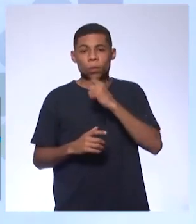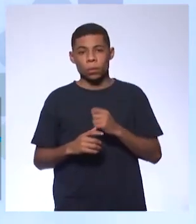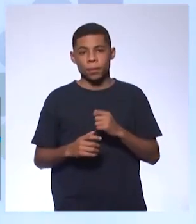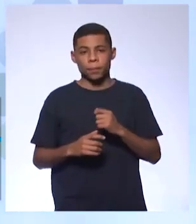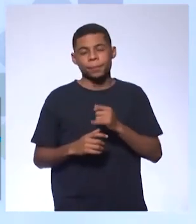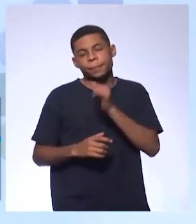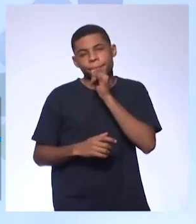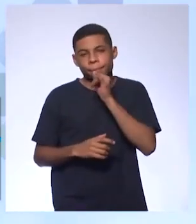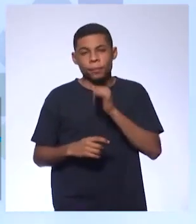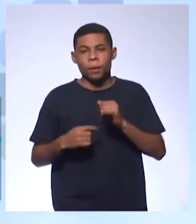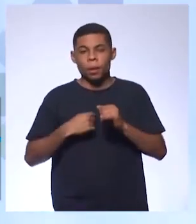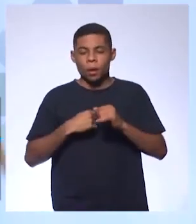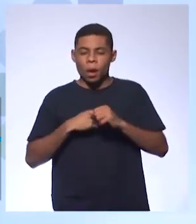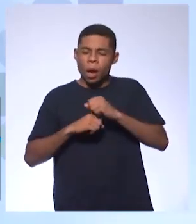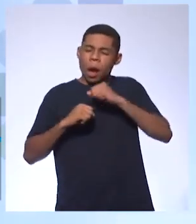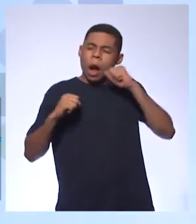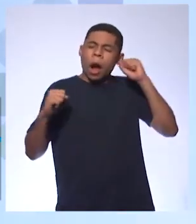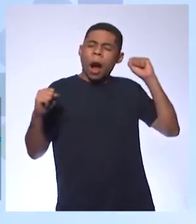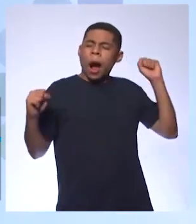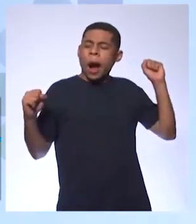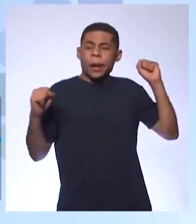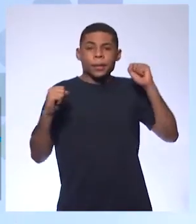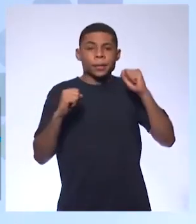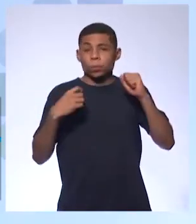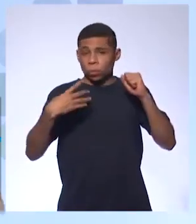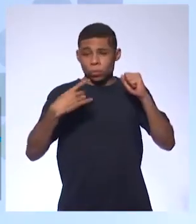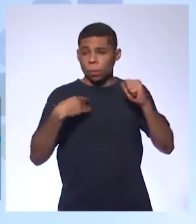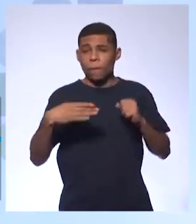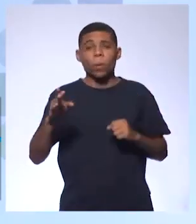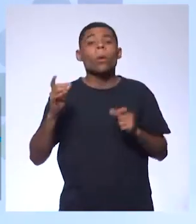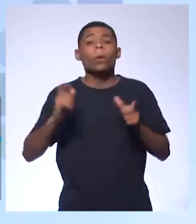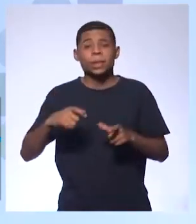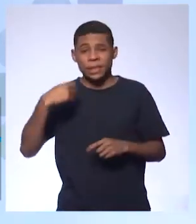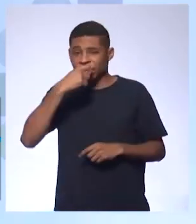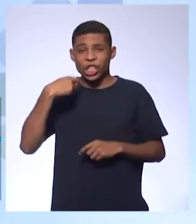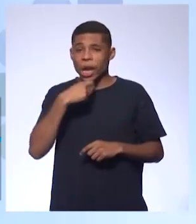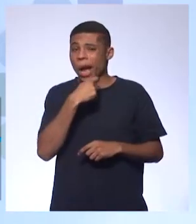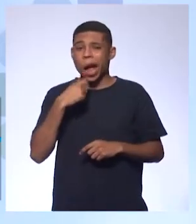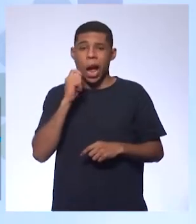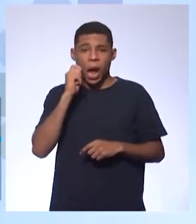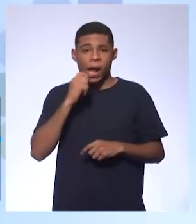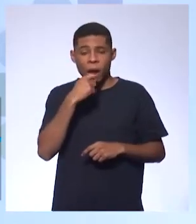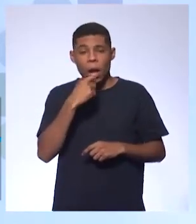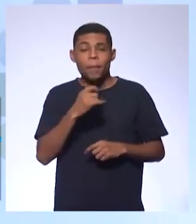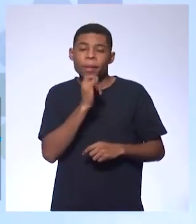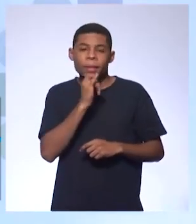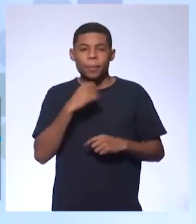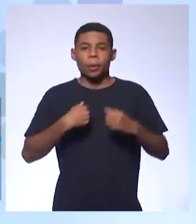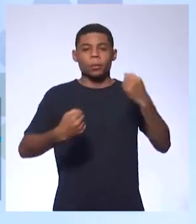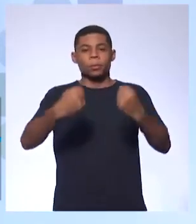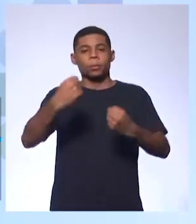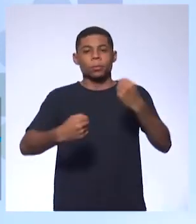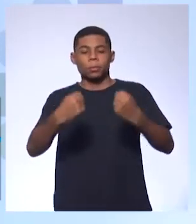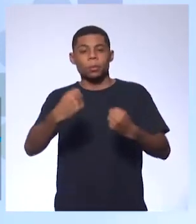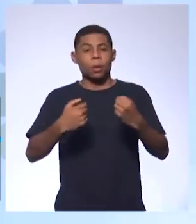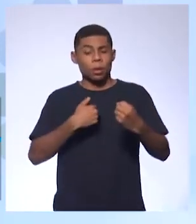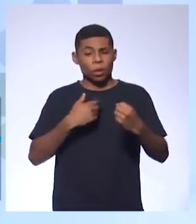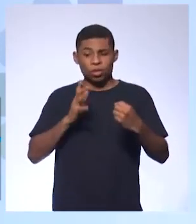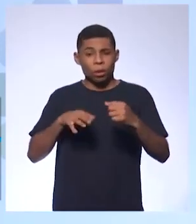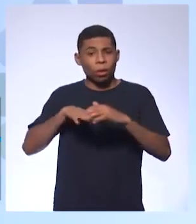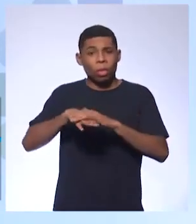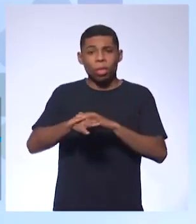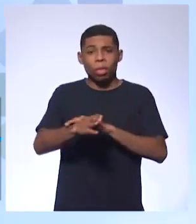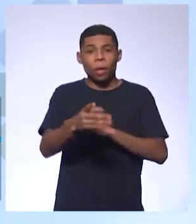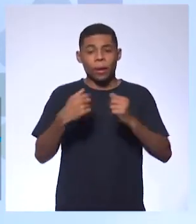por exemplo, eu levanto de manhã, automaticamente eu vou escovar os dentes. Né? Se eu dirijo, isso já é um hábito, eu não vou ficar pensando, olha, agora eu